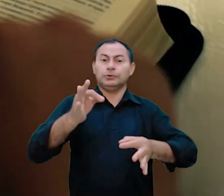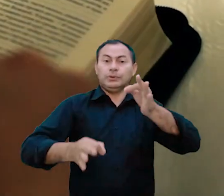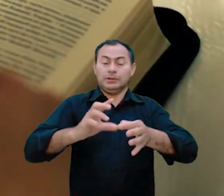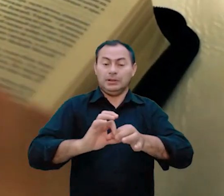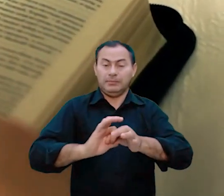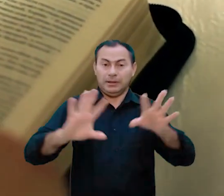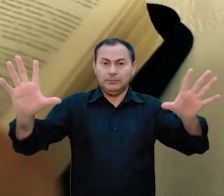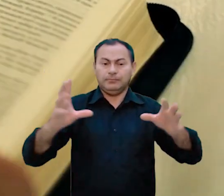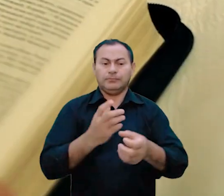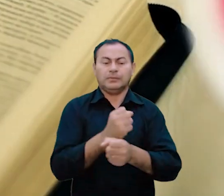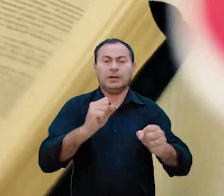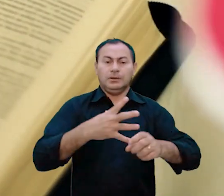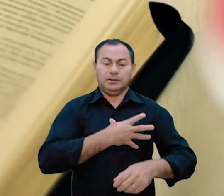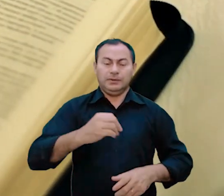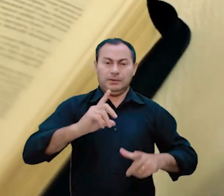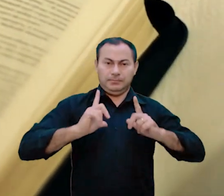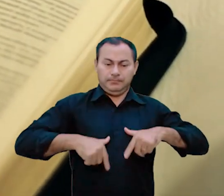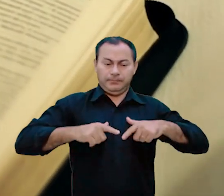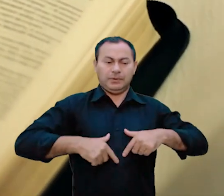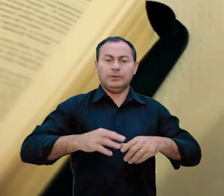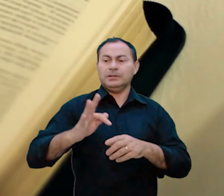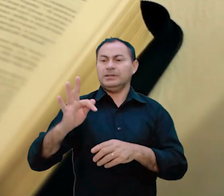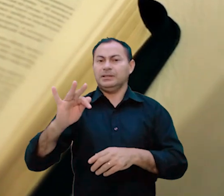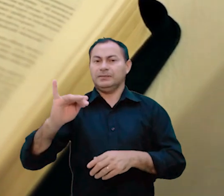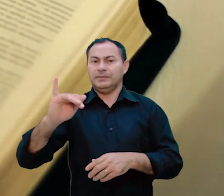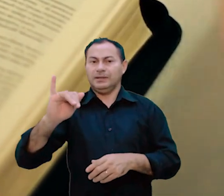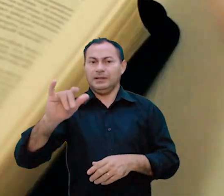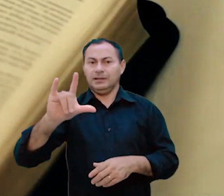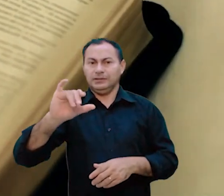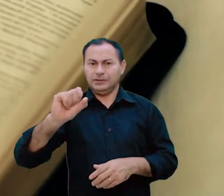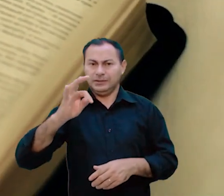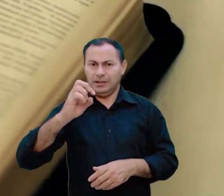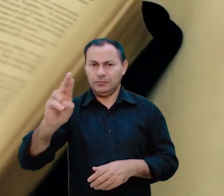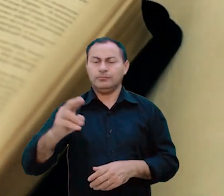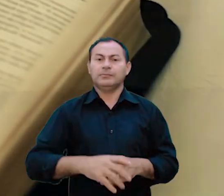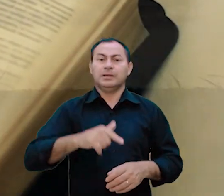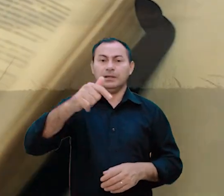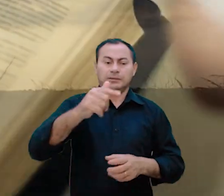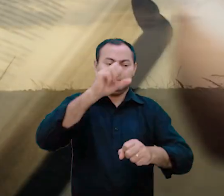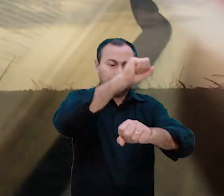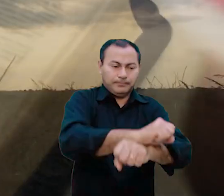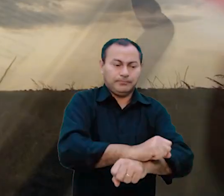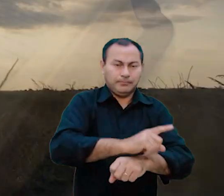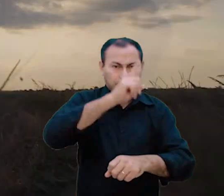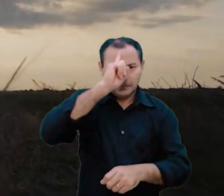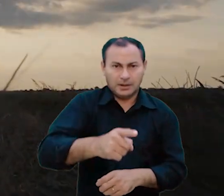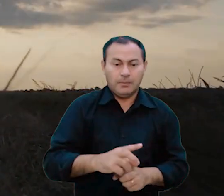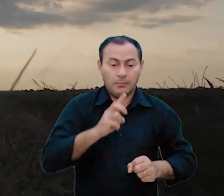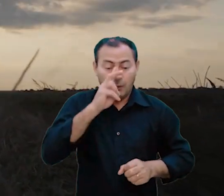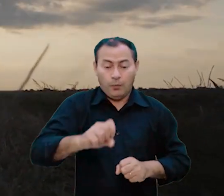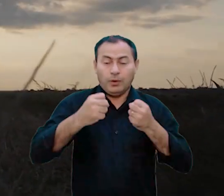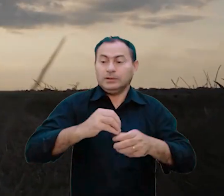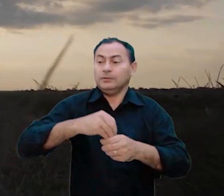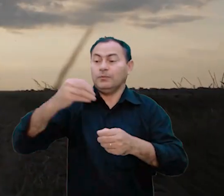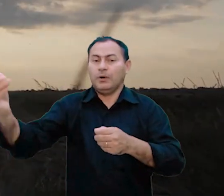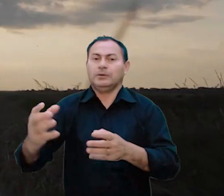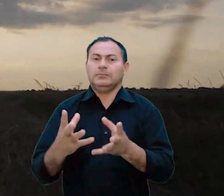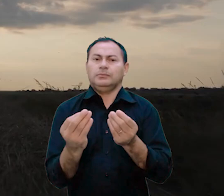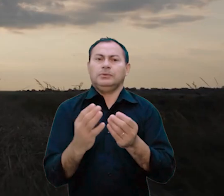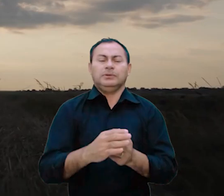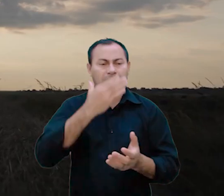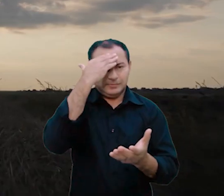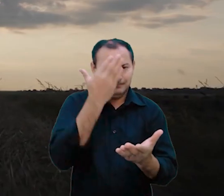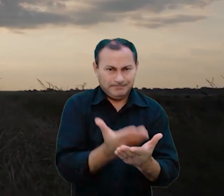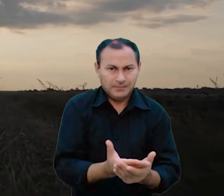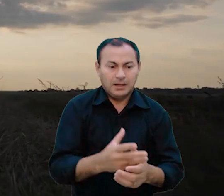juízes e libertadores. Ele libertou os filhos de Israel dos filisteus. Além dessas 7 escravaturas impostas por forças